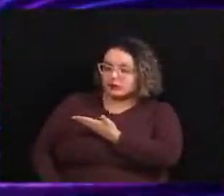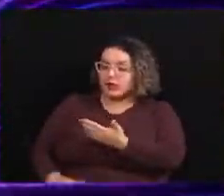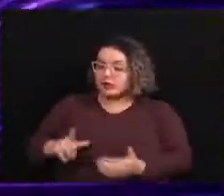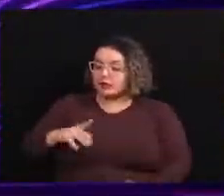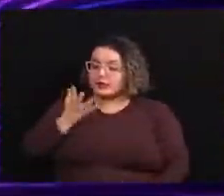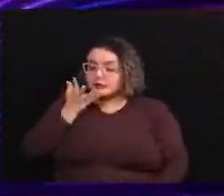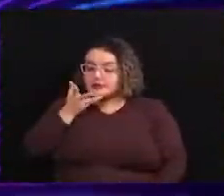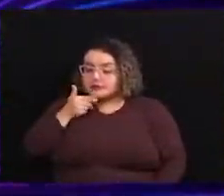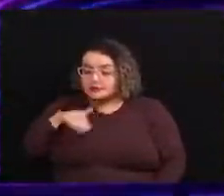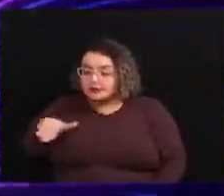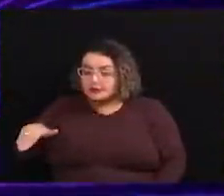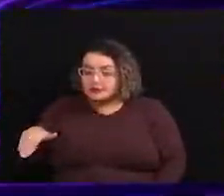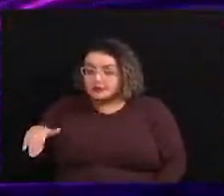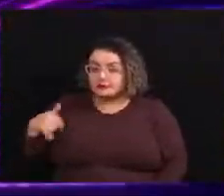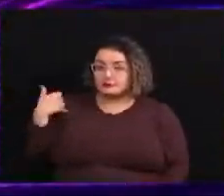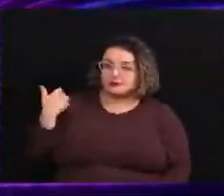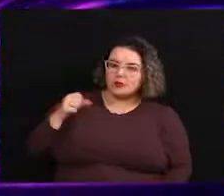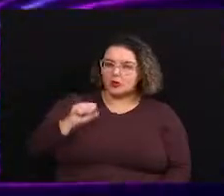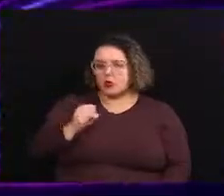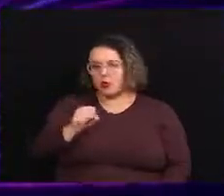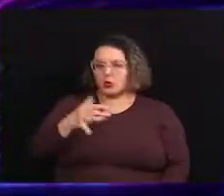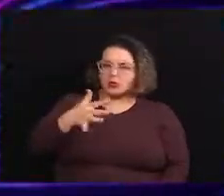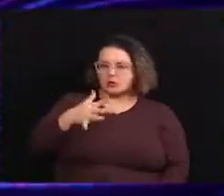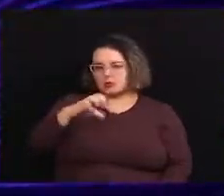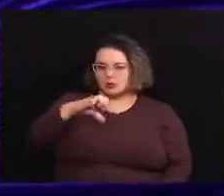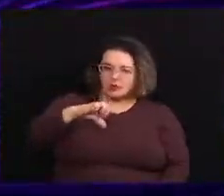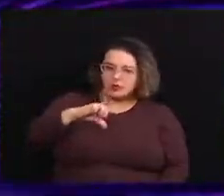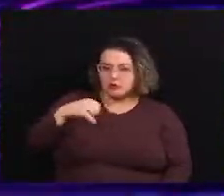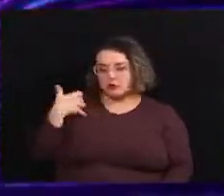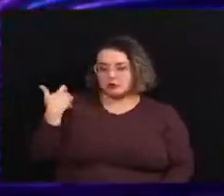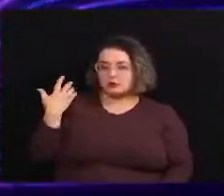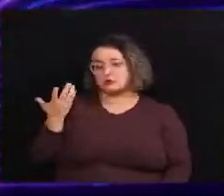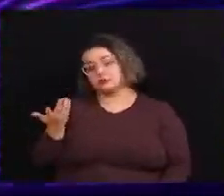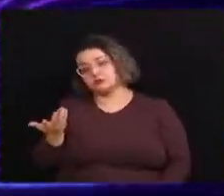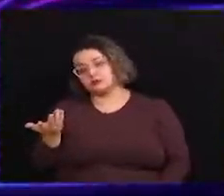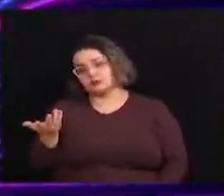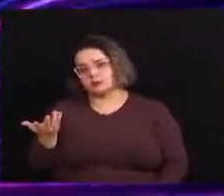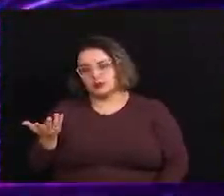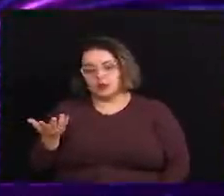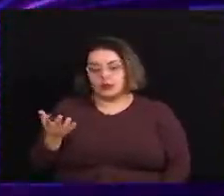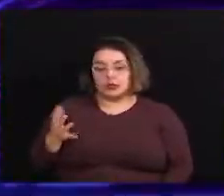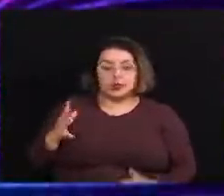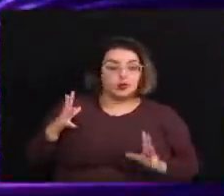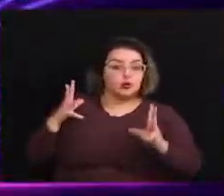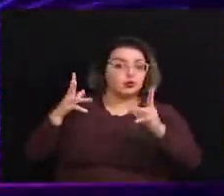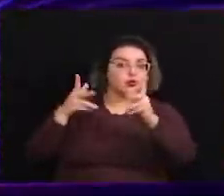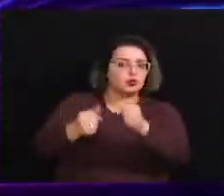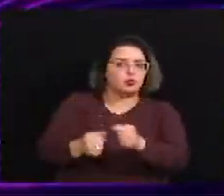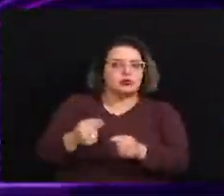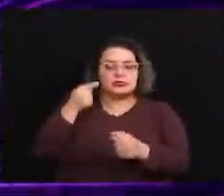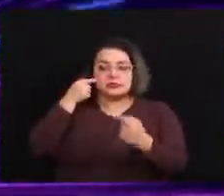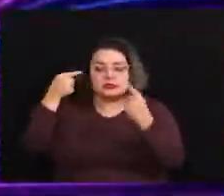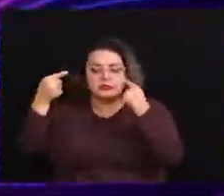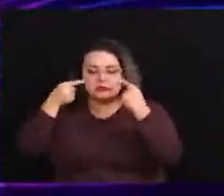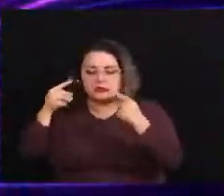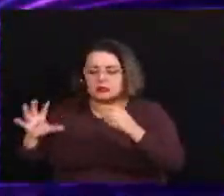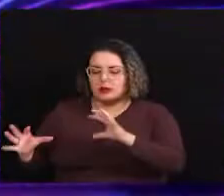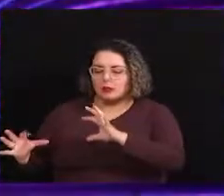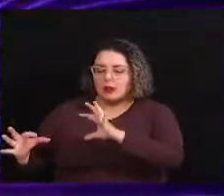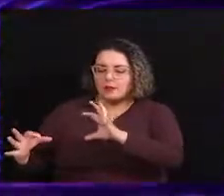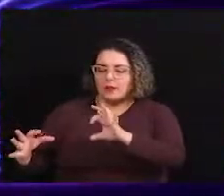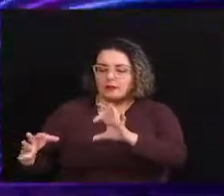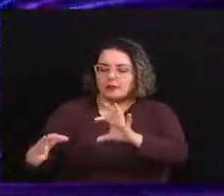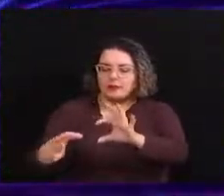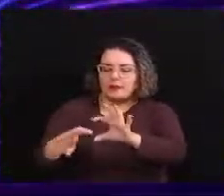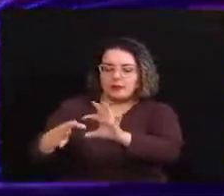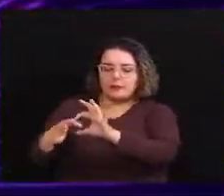essa criança, né? É uma criança de 8, 9 anos, que, vamos dizer assim, que amarra todos os pontos,